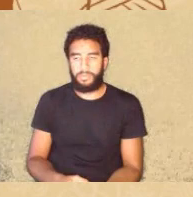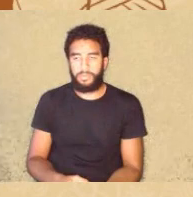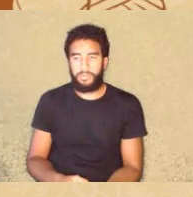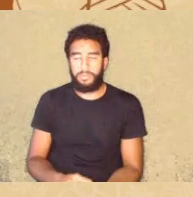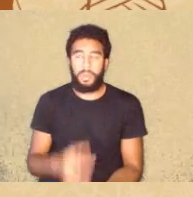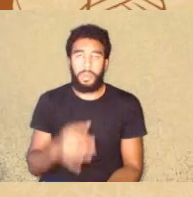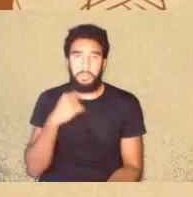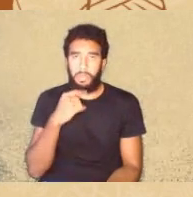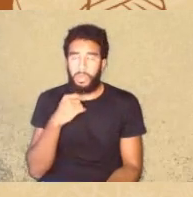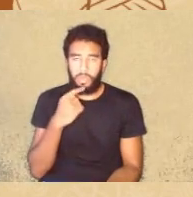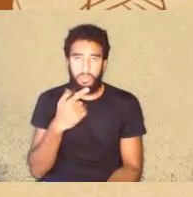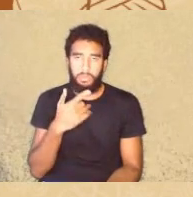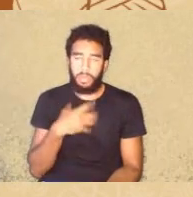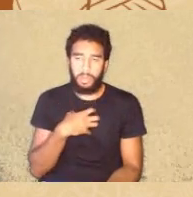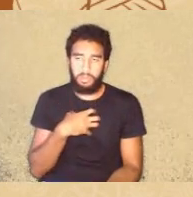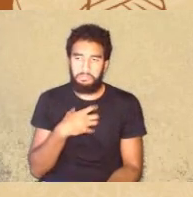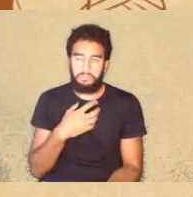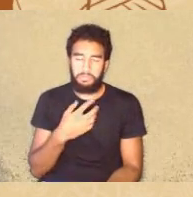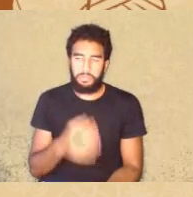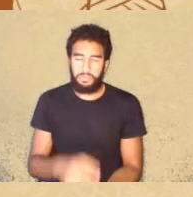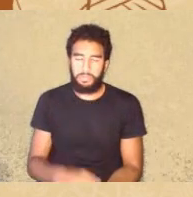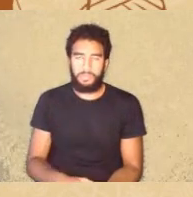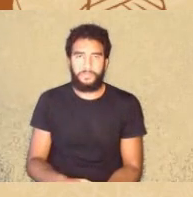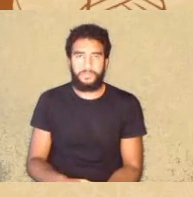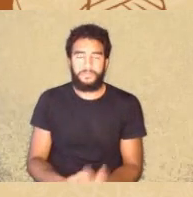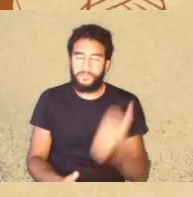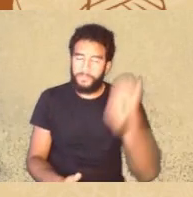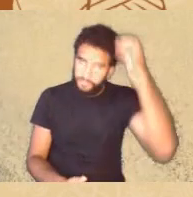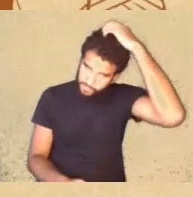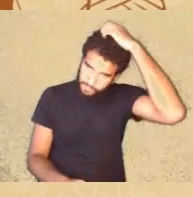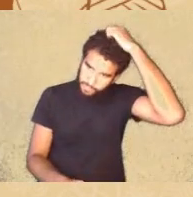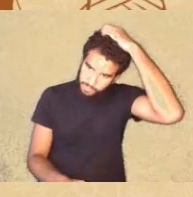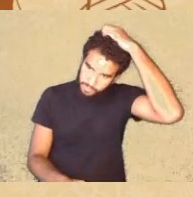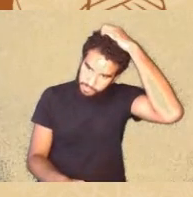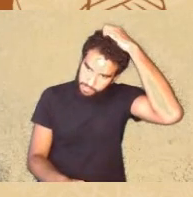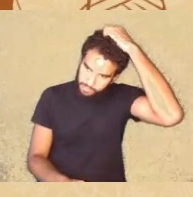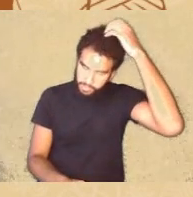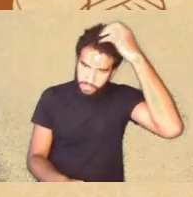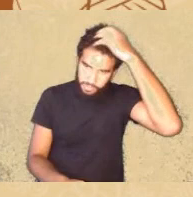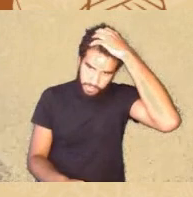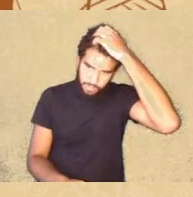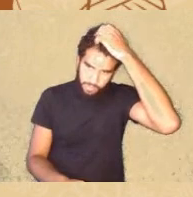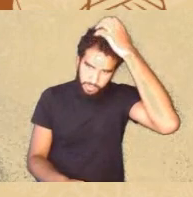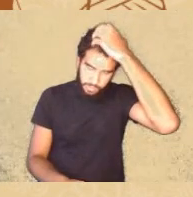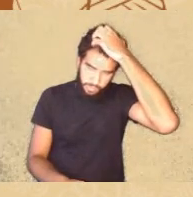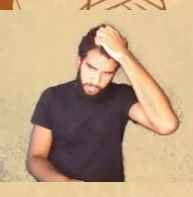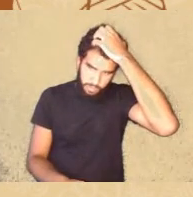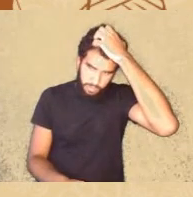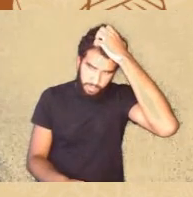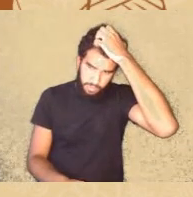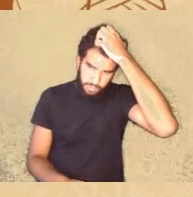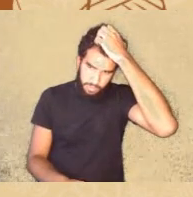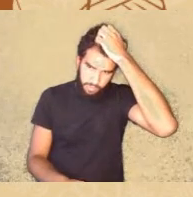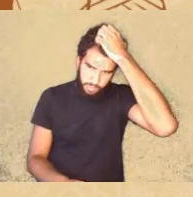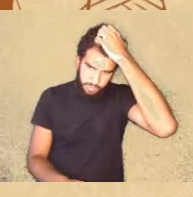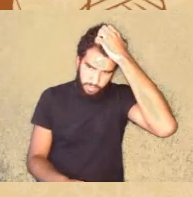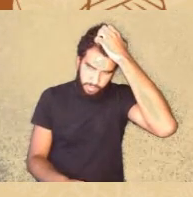que eu tenho, né? Como é que faz a reparação enquanto ainda a gente está nessa guerra civil aí que você trouxe?